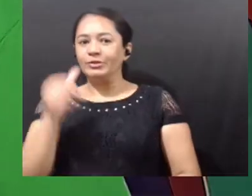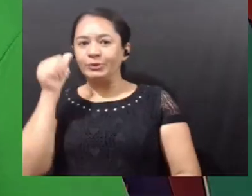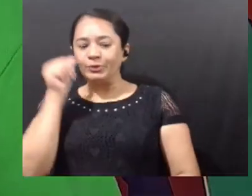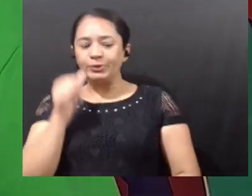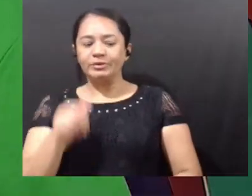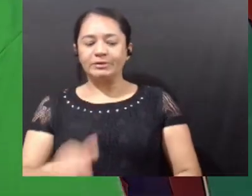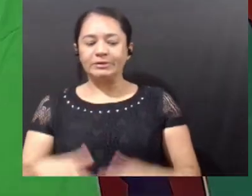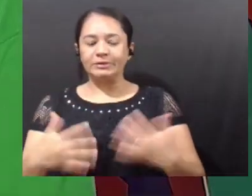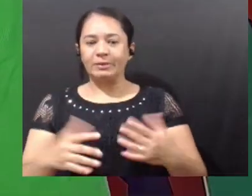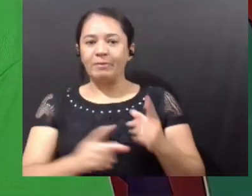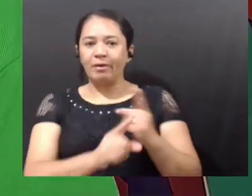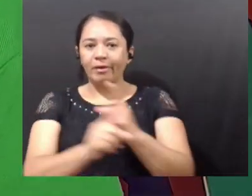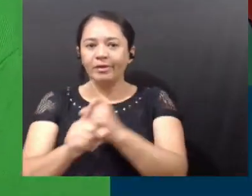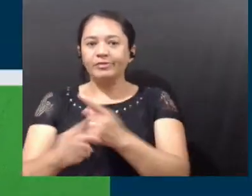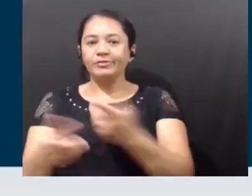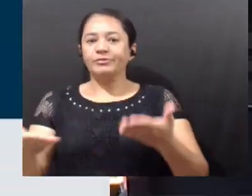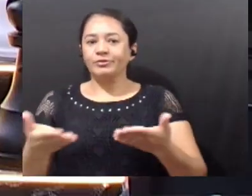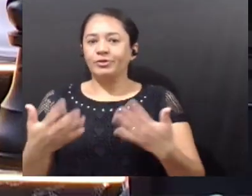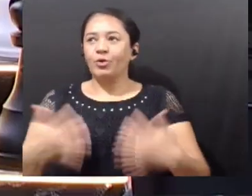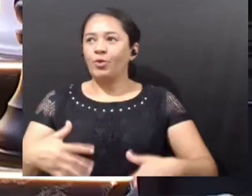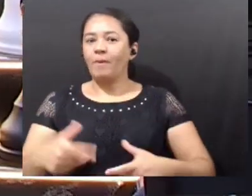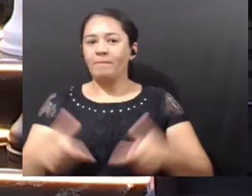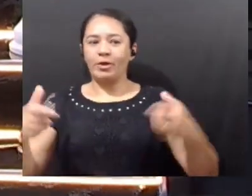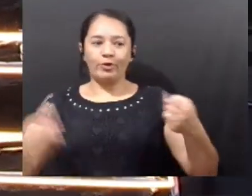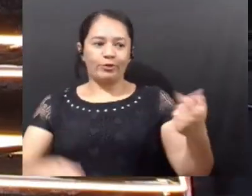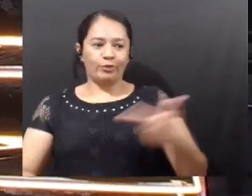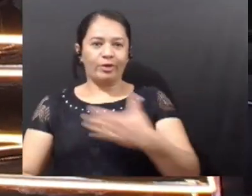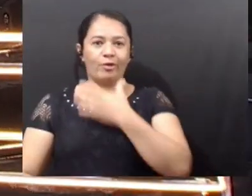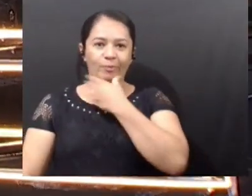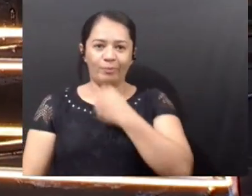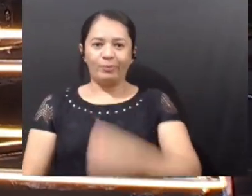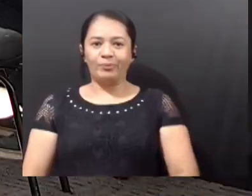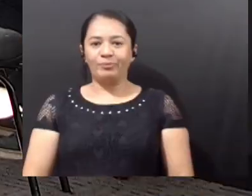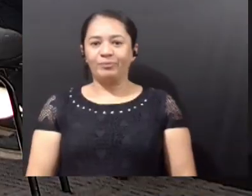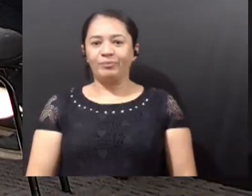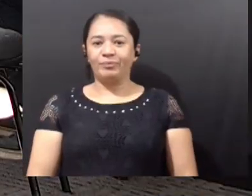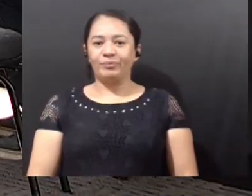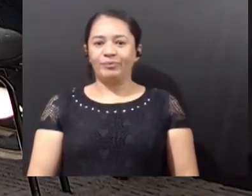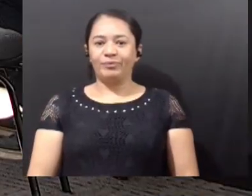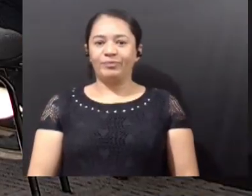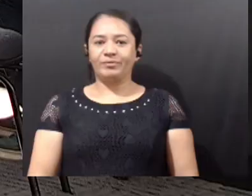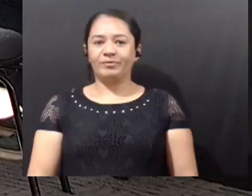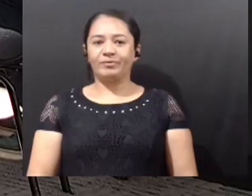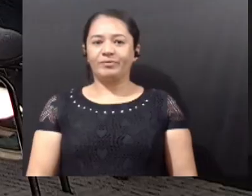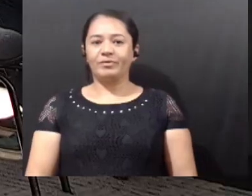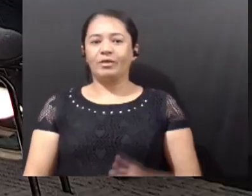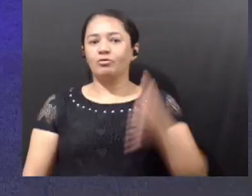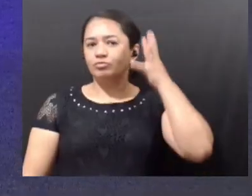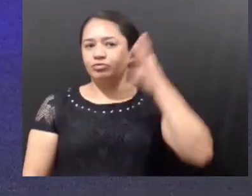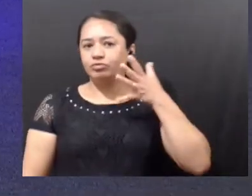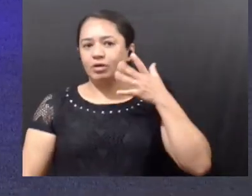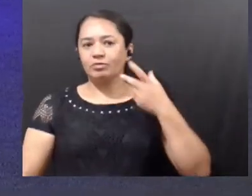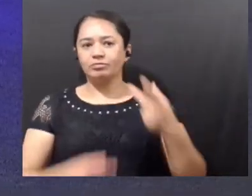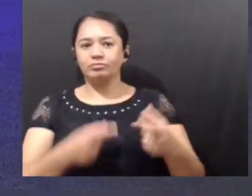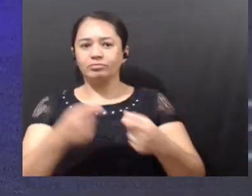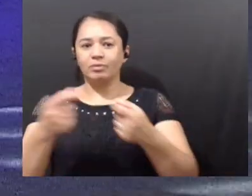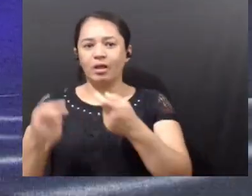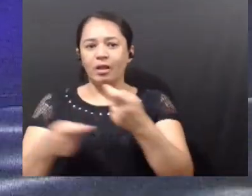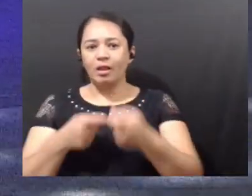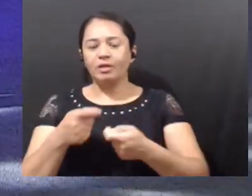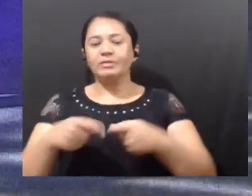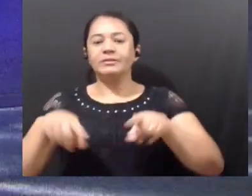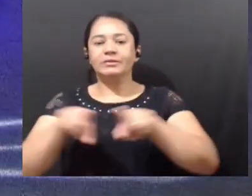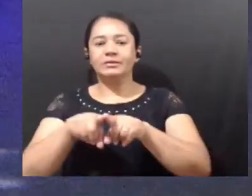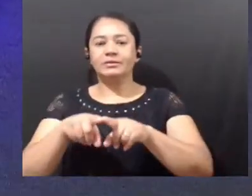aqui muito maior que dos homens. No próximo bloco, as palestras, negócios manuais e a impressão de